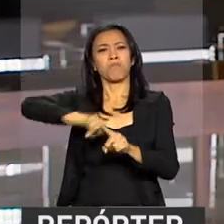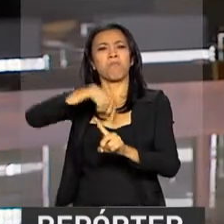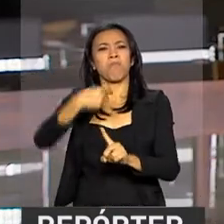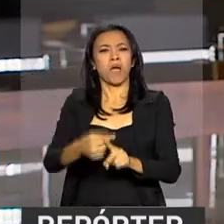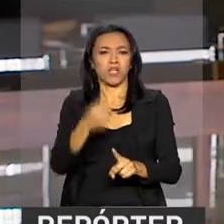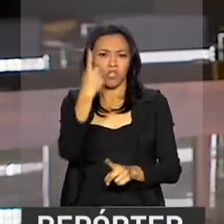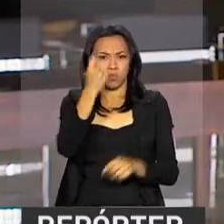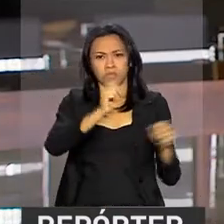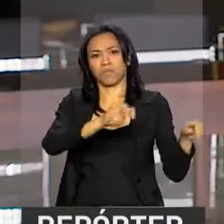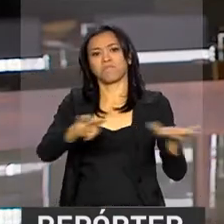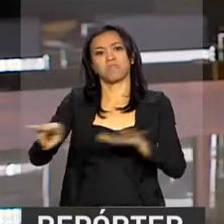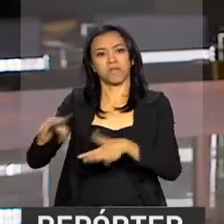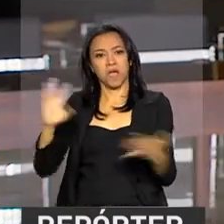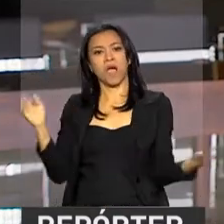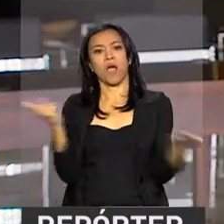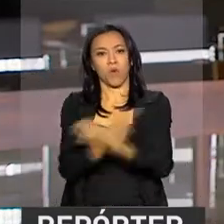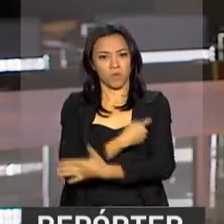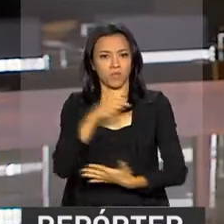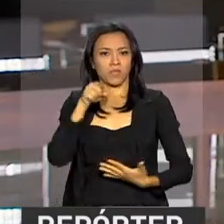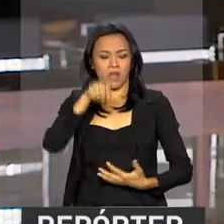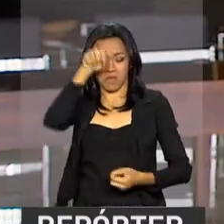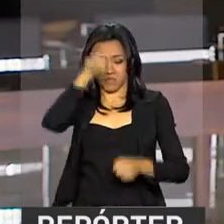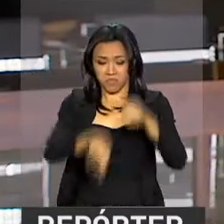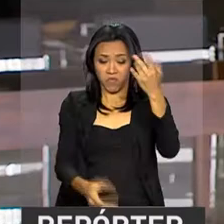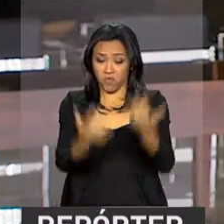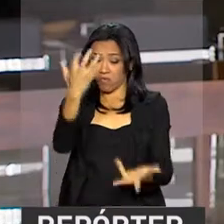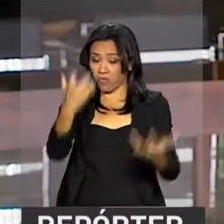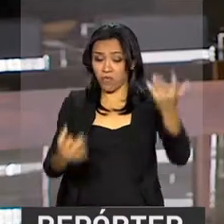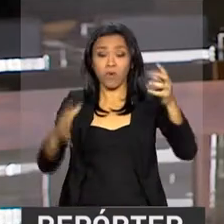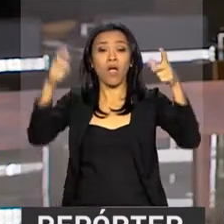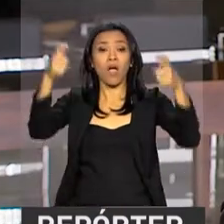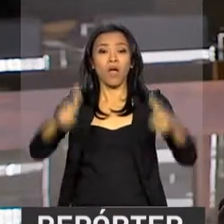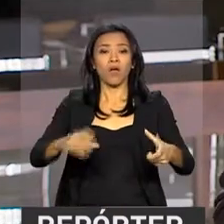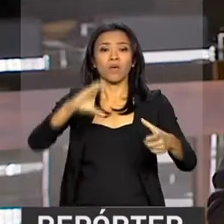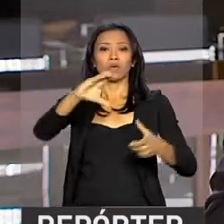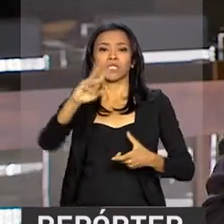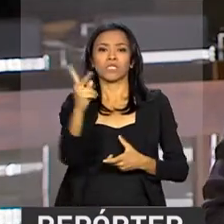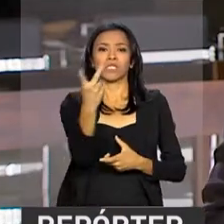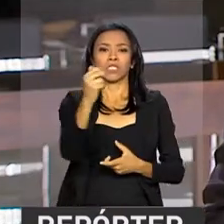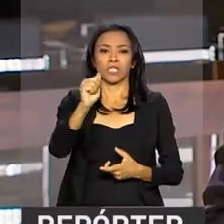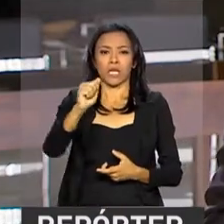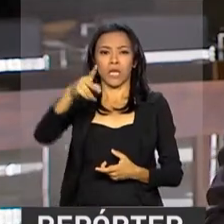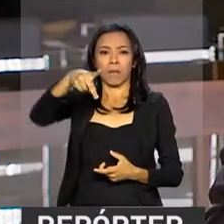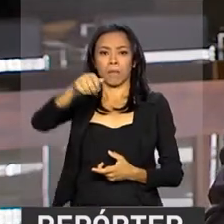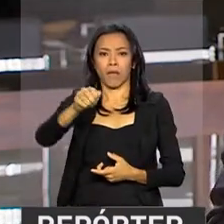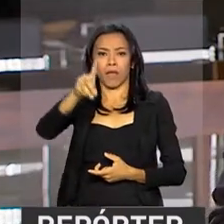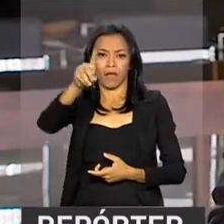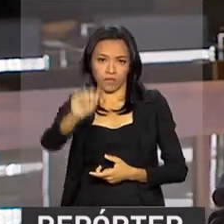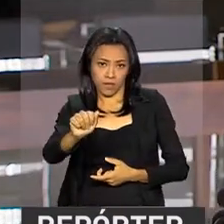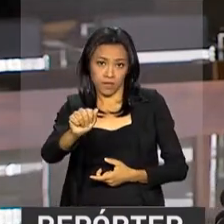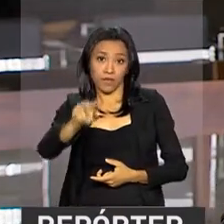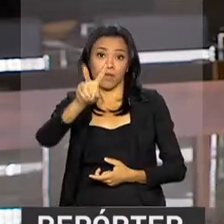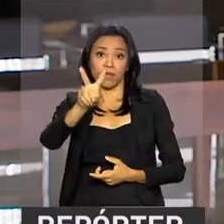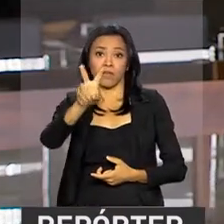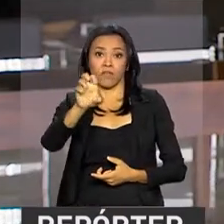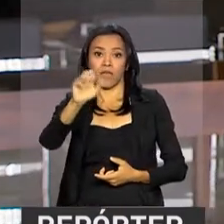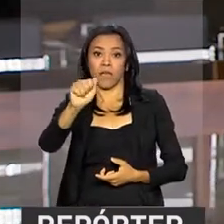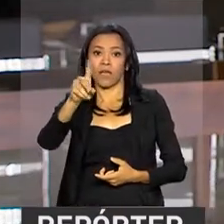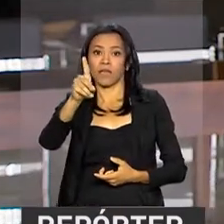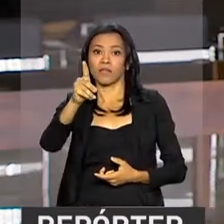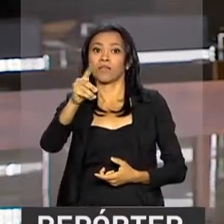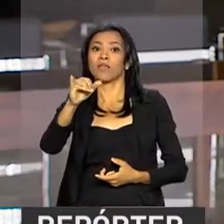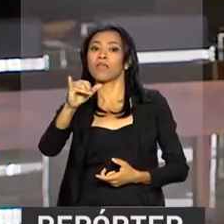parque nacional da chapada dos veadeiros em goiás e desde ontem um avião hércules da força aérea